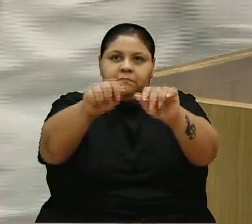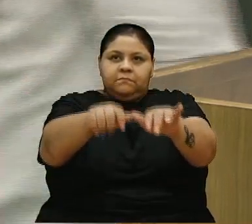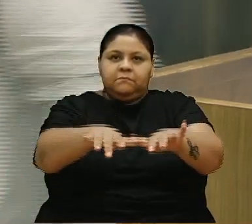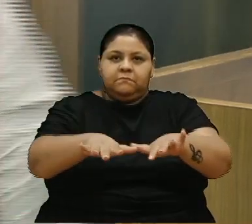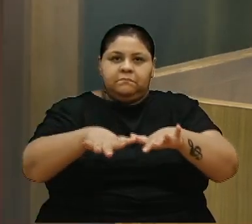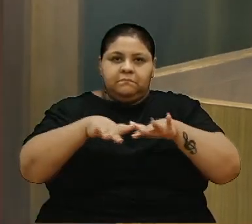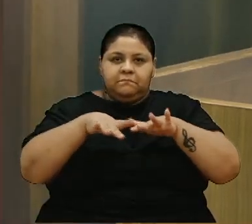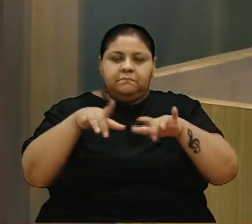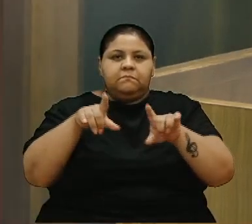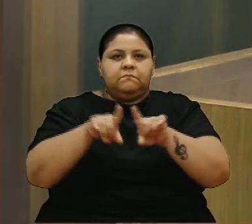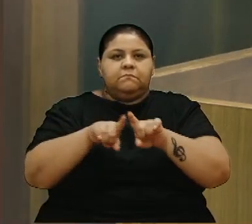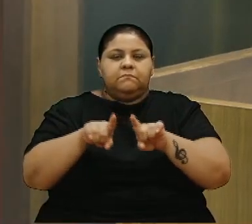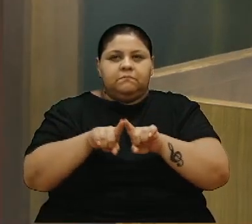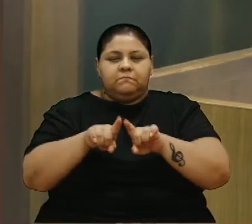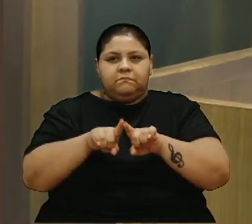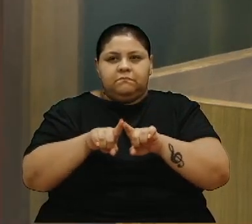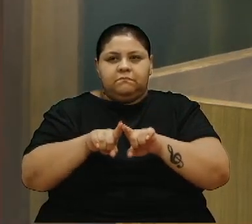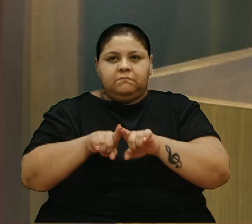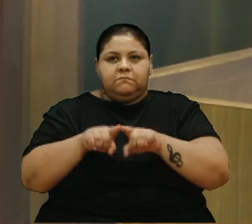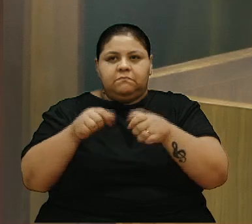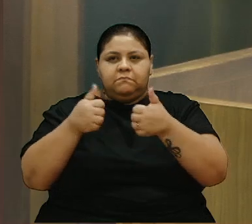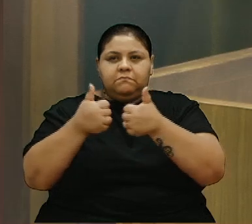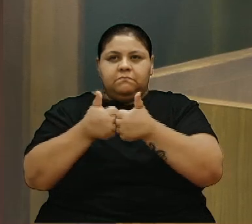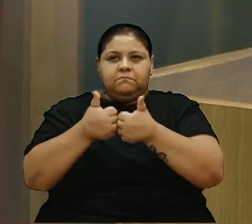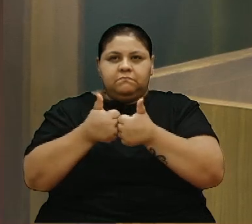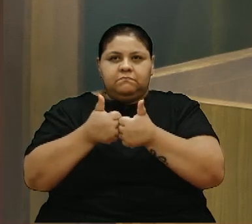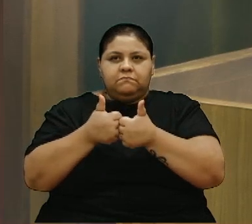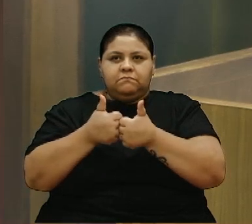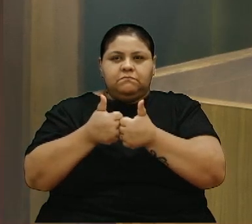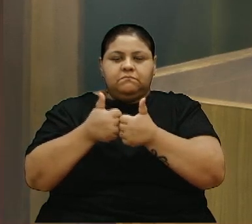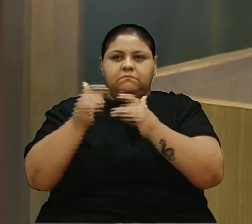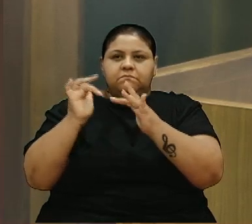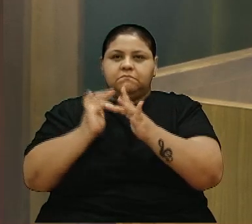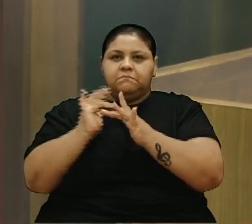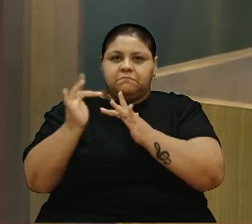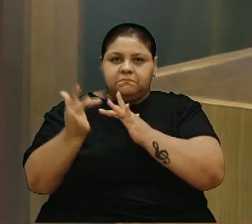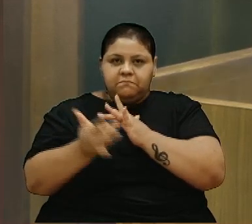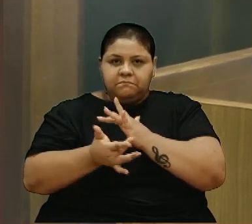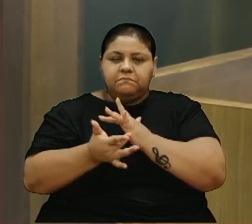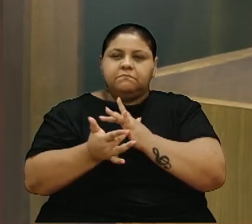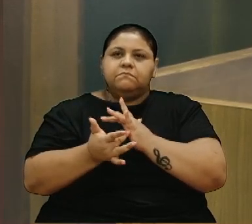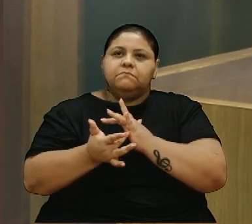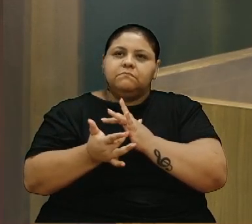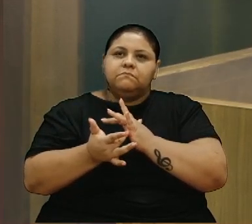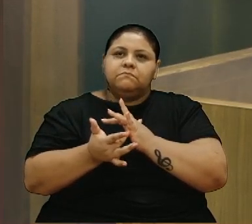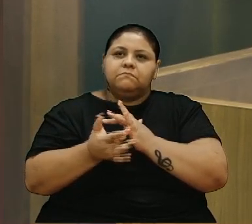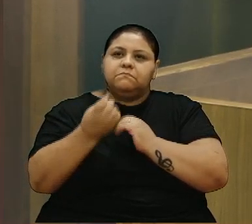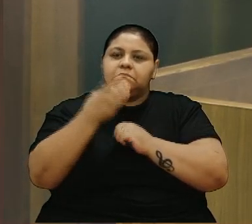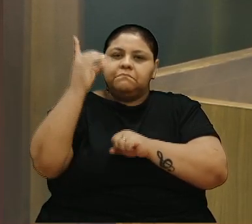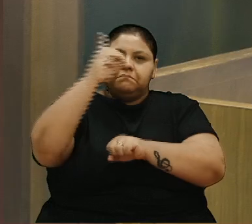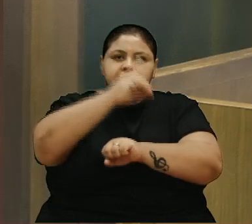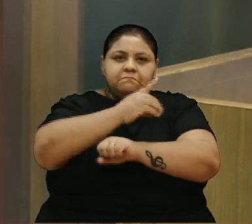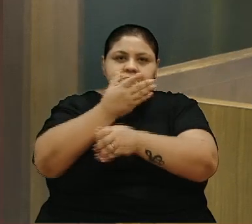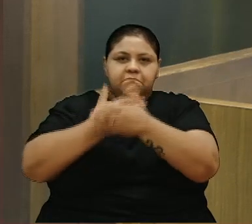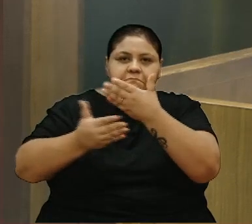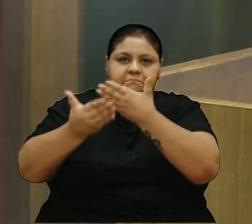plateia e também através dos canais de comunicação, muito bom dia a